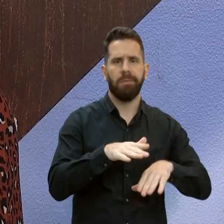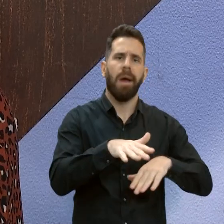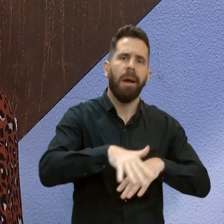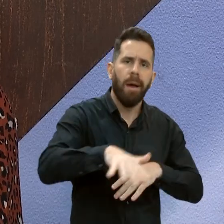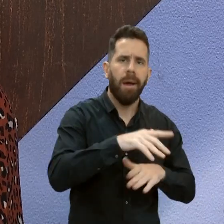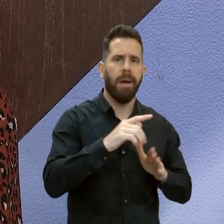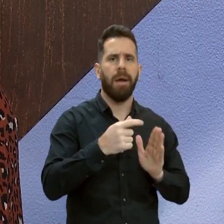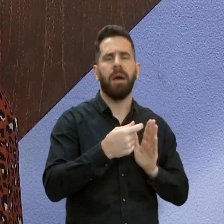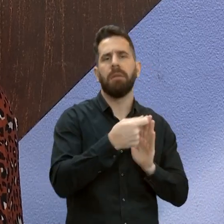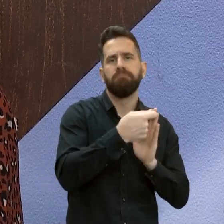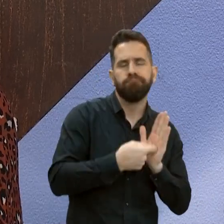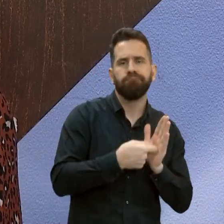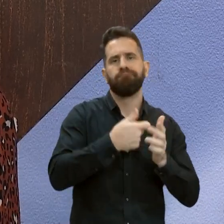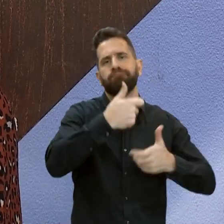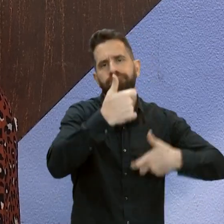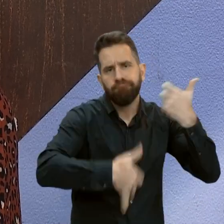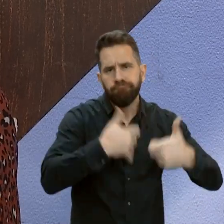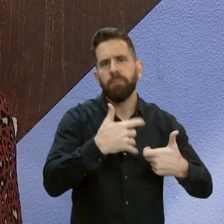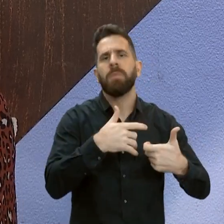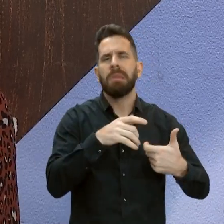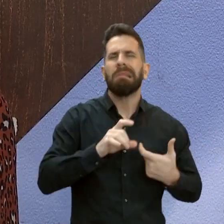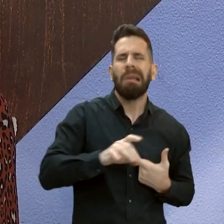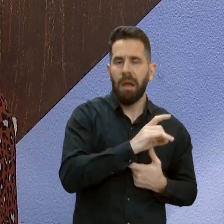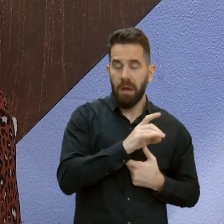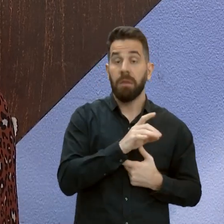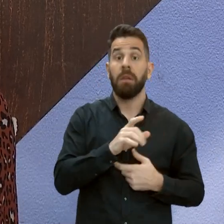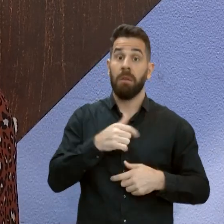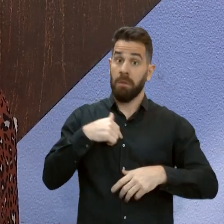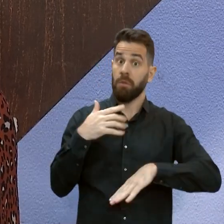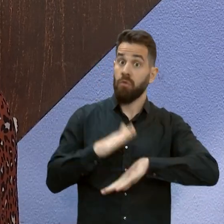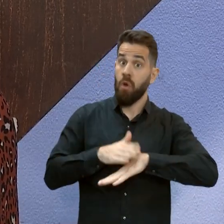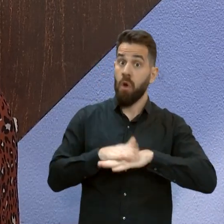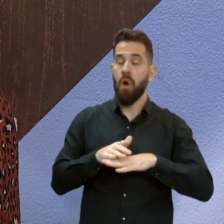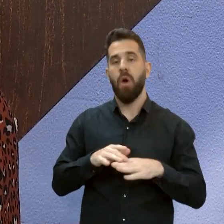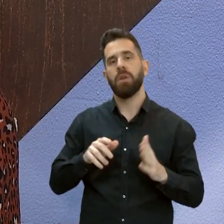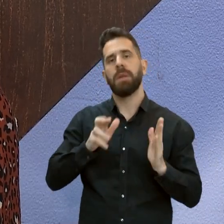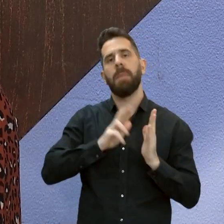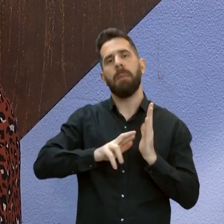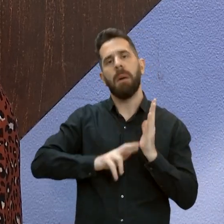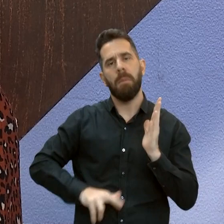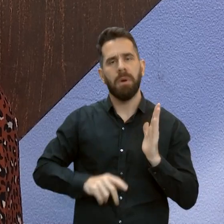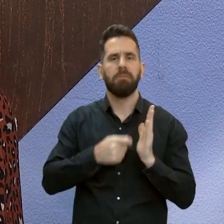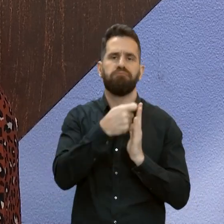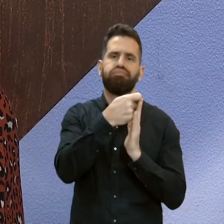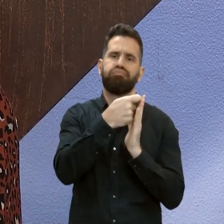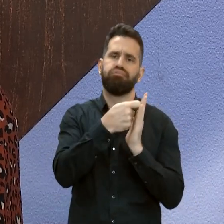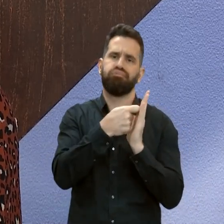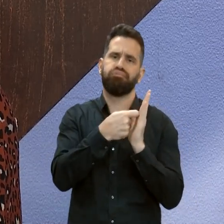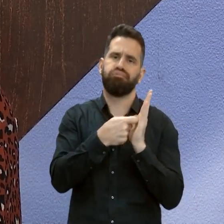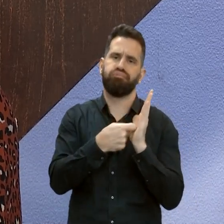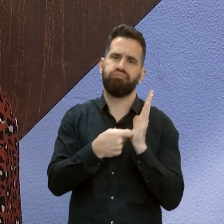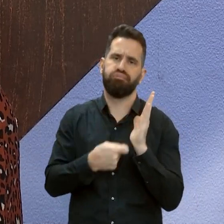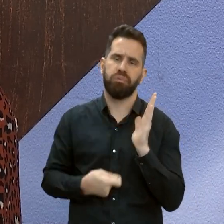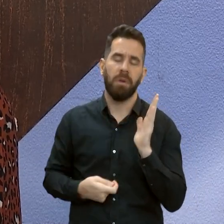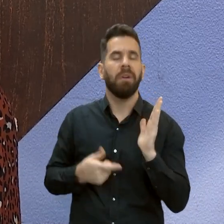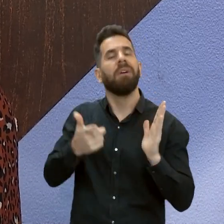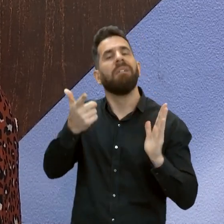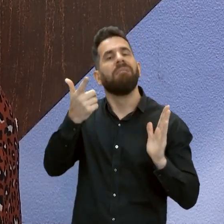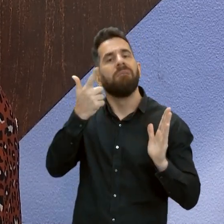especialidade e nós vamos então fazer um relatório, emitir um relatório de quais são as